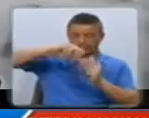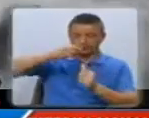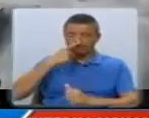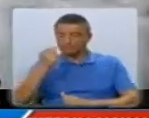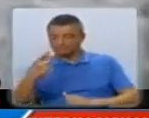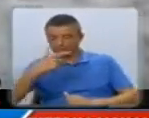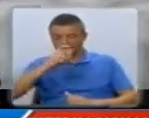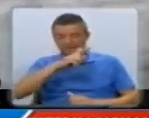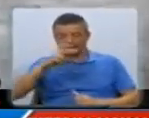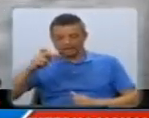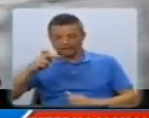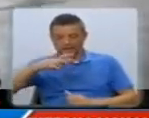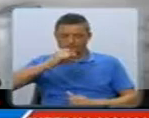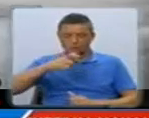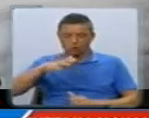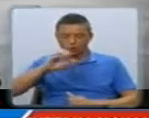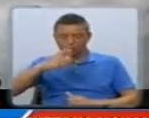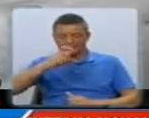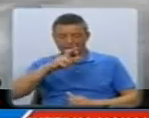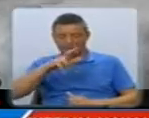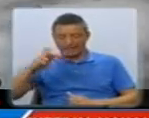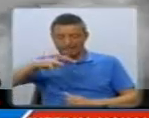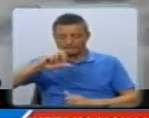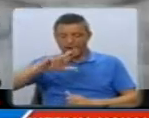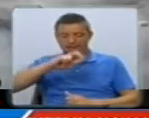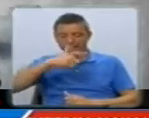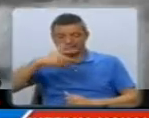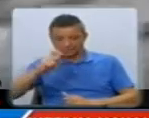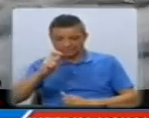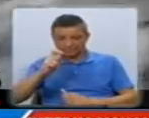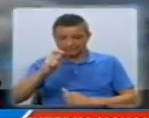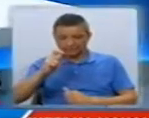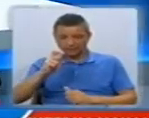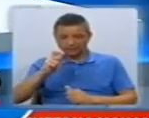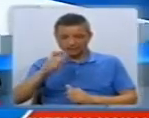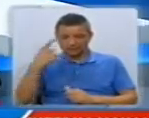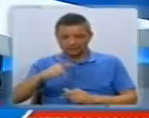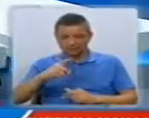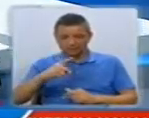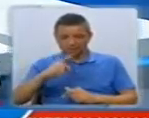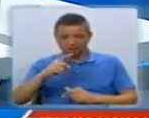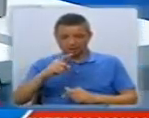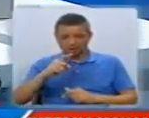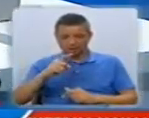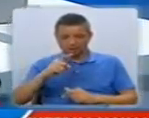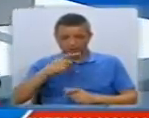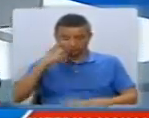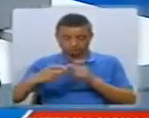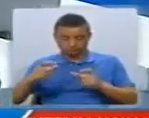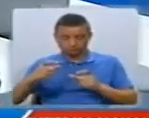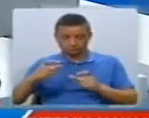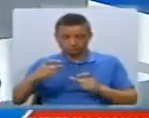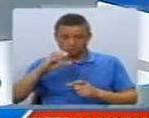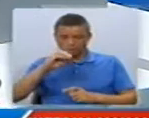Terra, Mercúrio, Vênus, Terra, Marte. Ora, e os cientistas estavam à espera de encontrar precisamente grandes quantidades de olivina